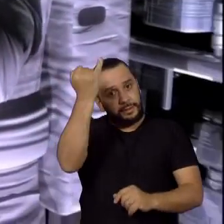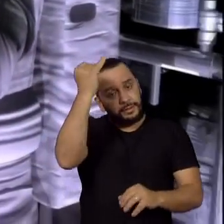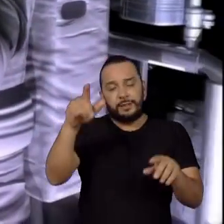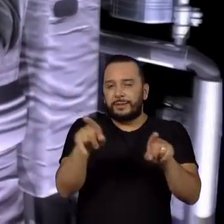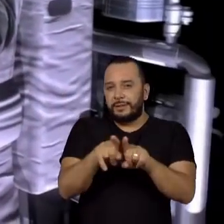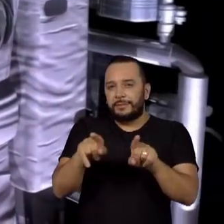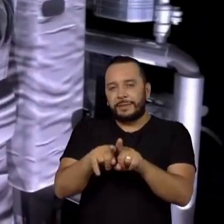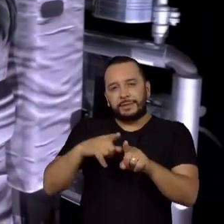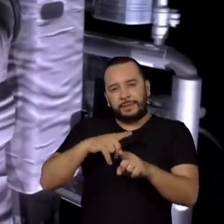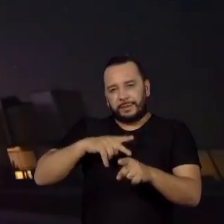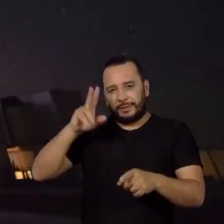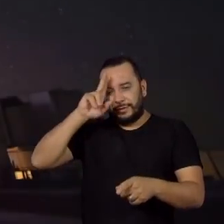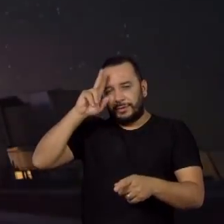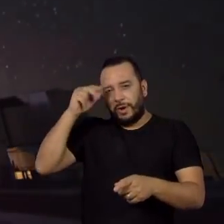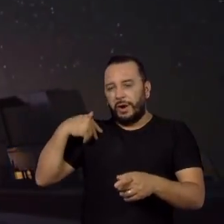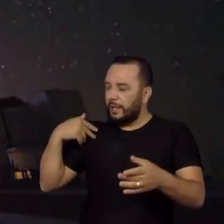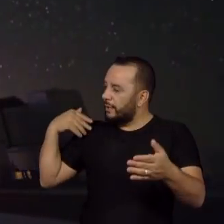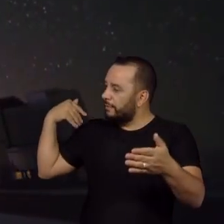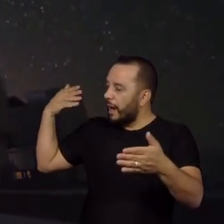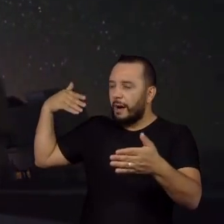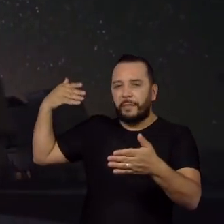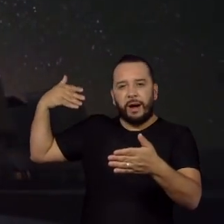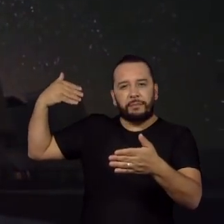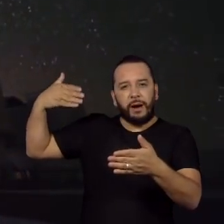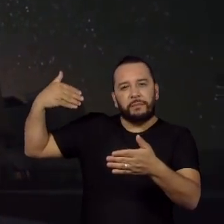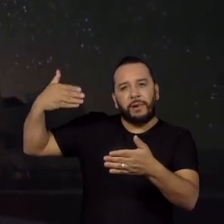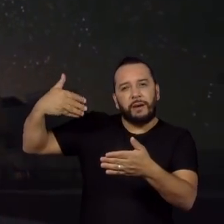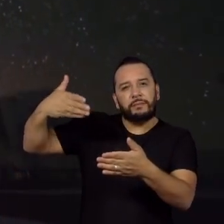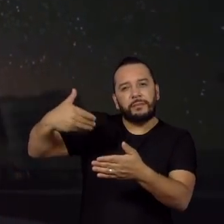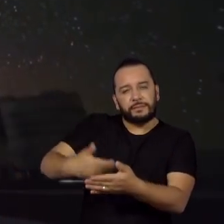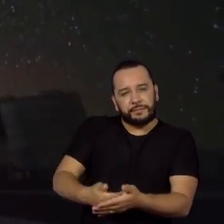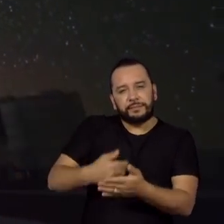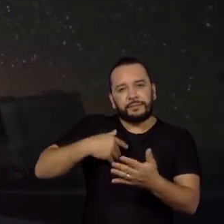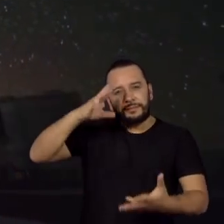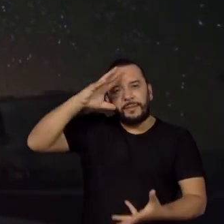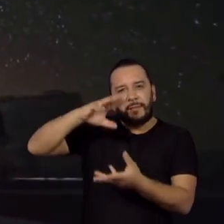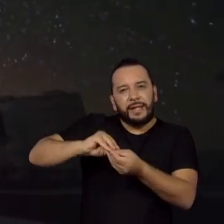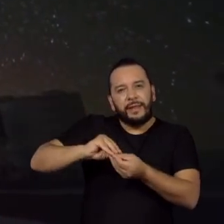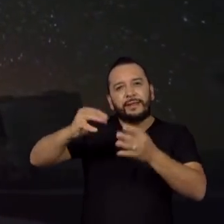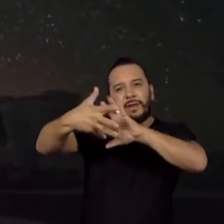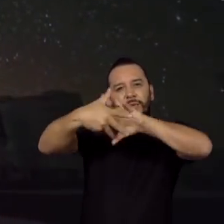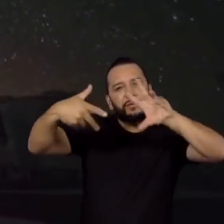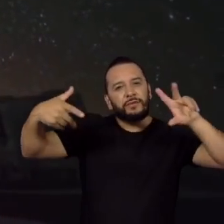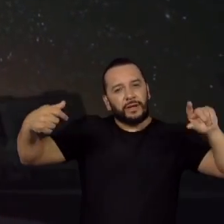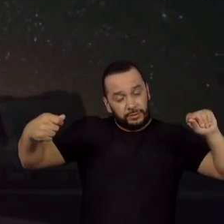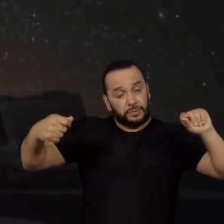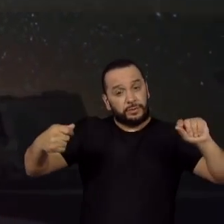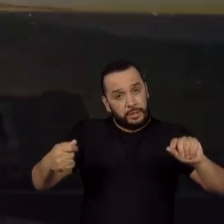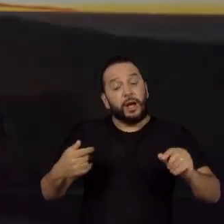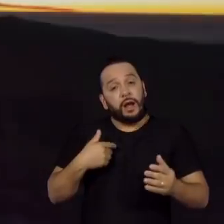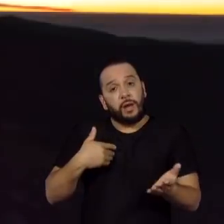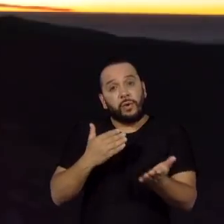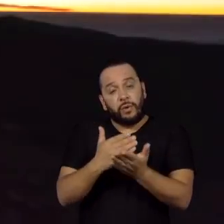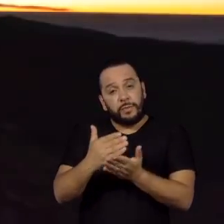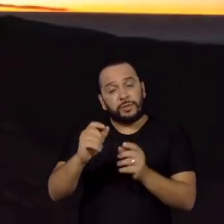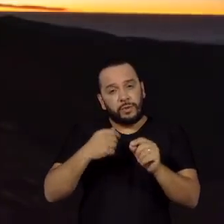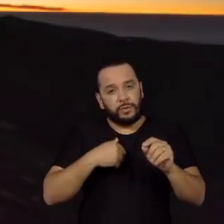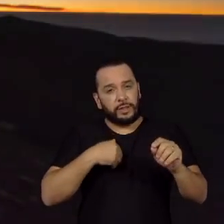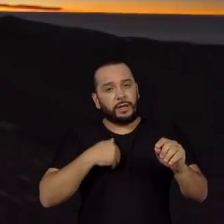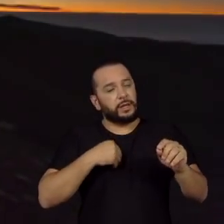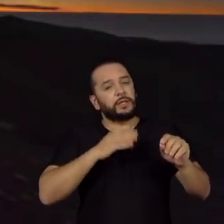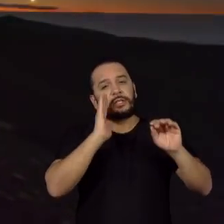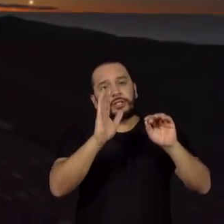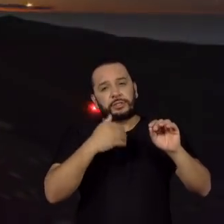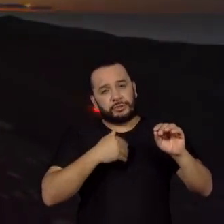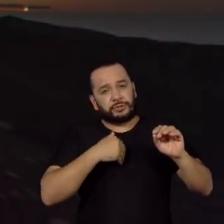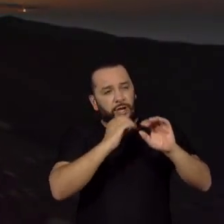caminho multidisciplinar para abordar questões tão complexas. Assim, surgiu a astrobiologia, que